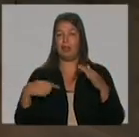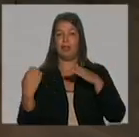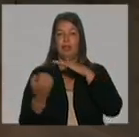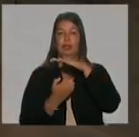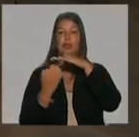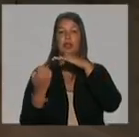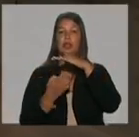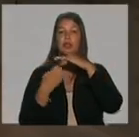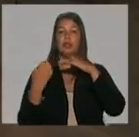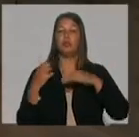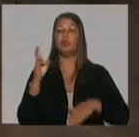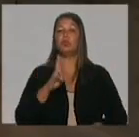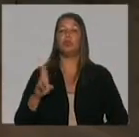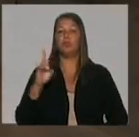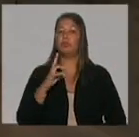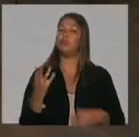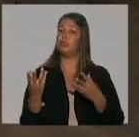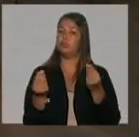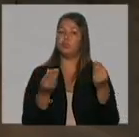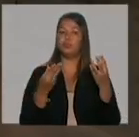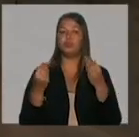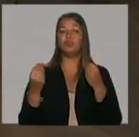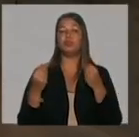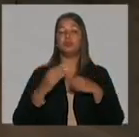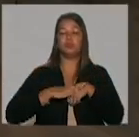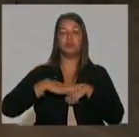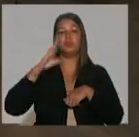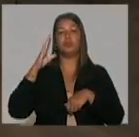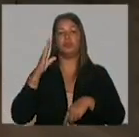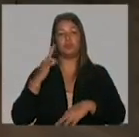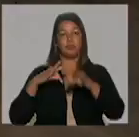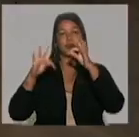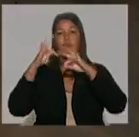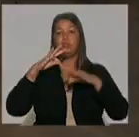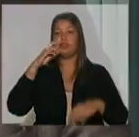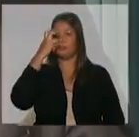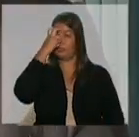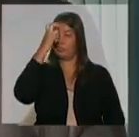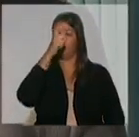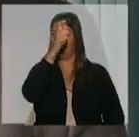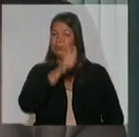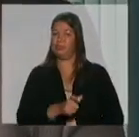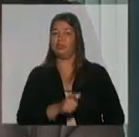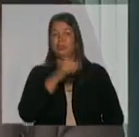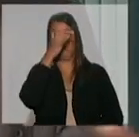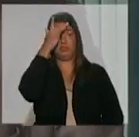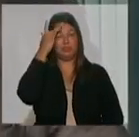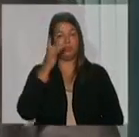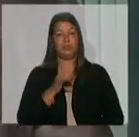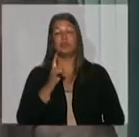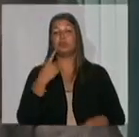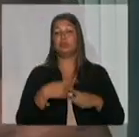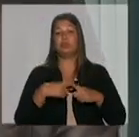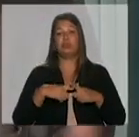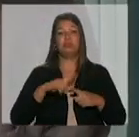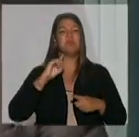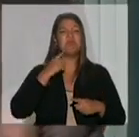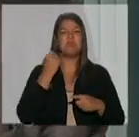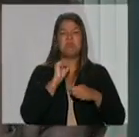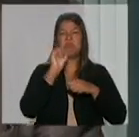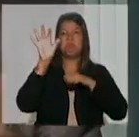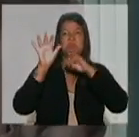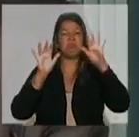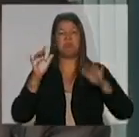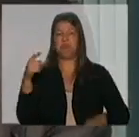empresas que usam muito mais a tecnologia e a sabedoria humana do que... Não polui,